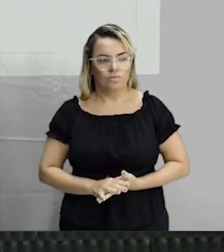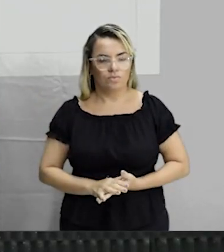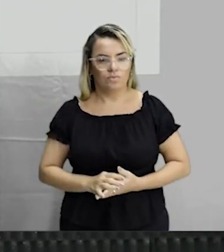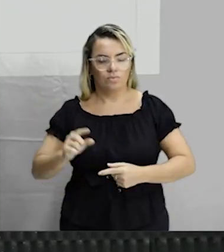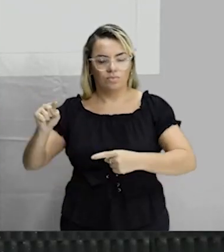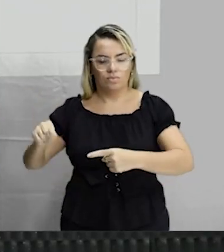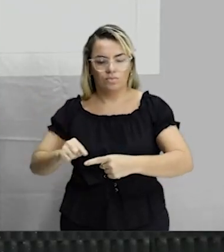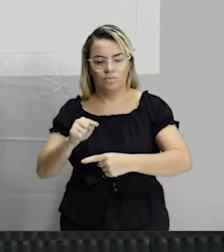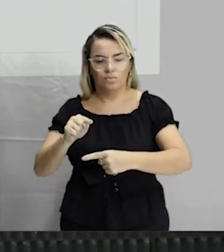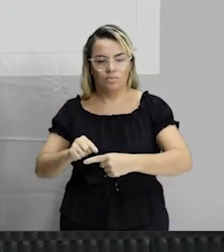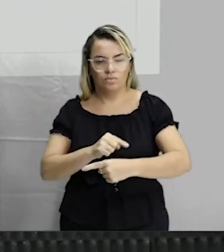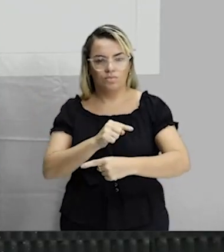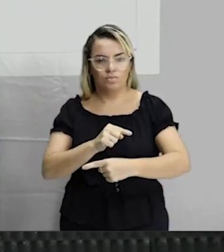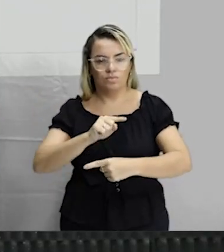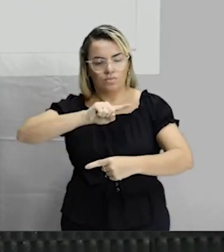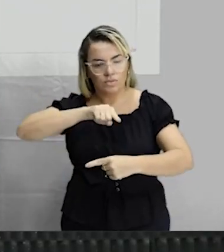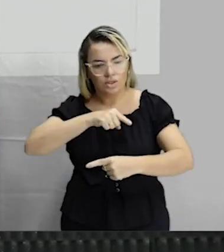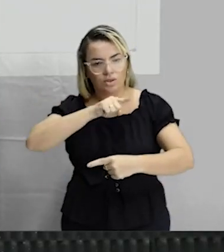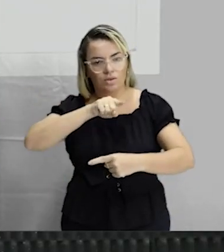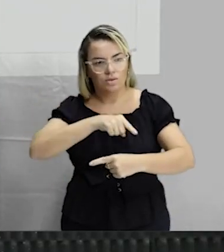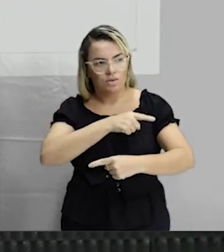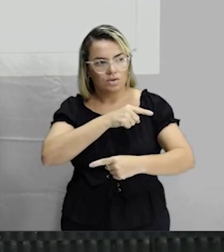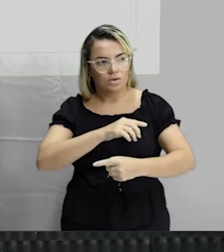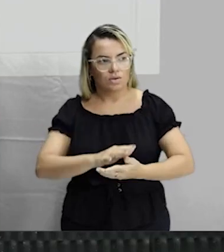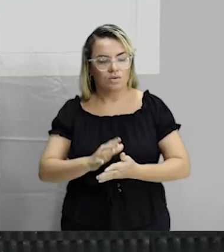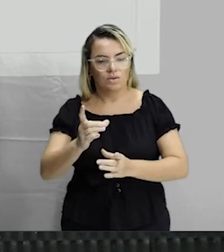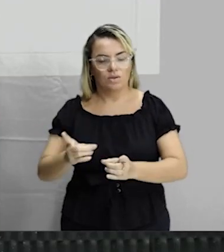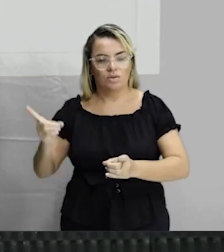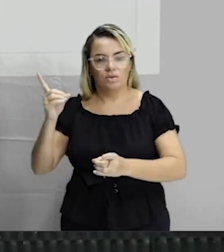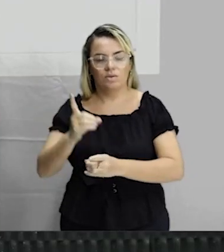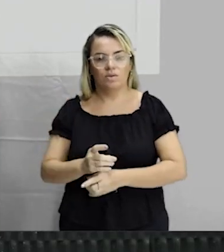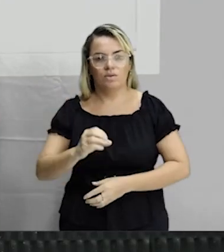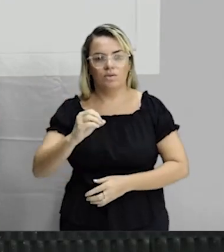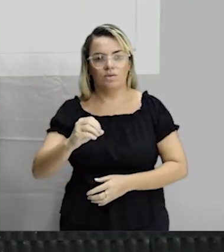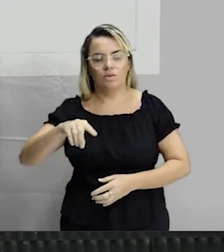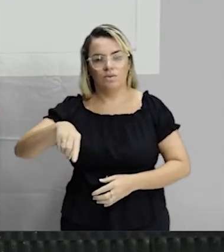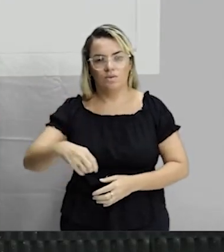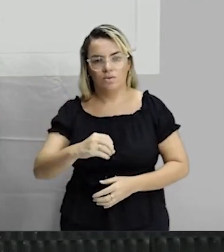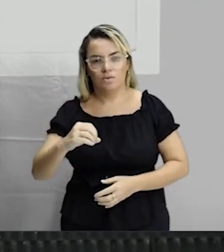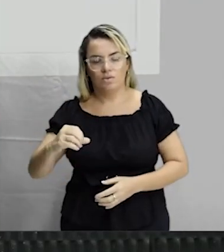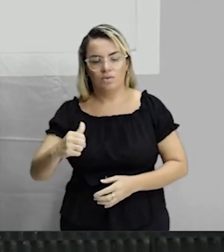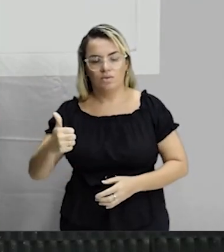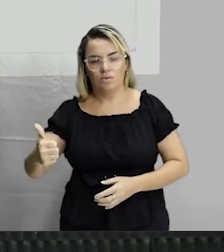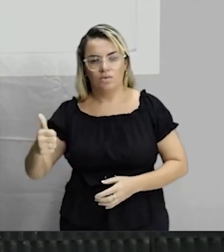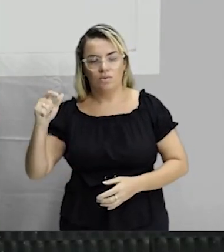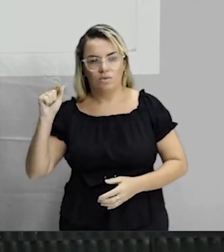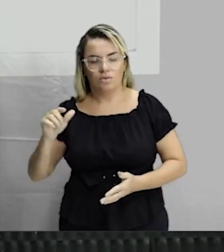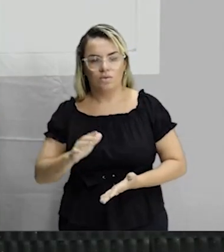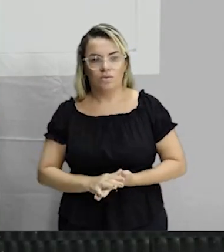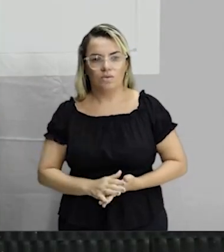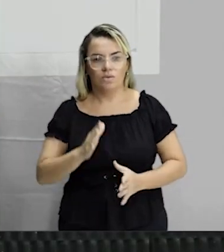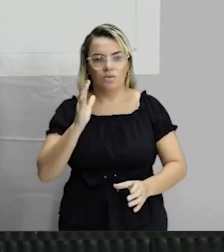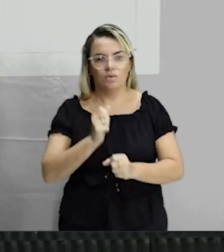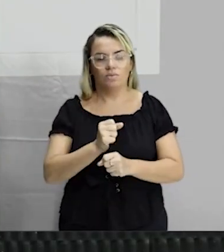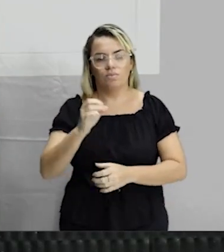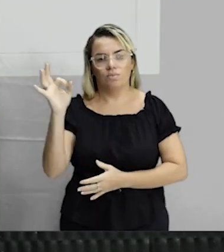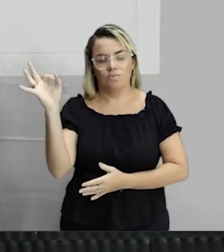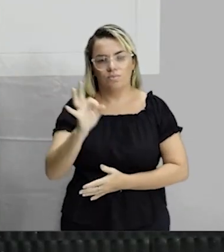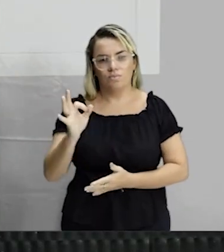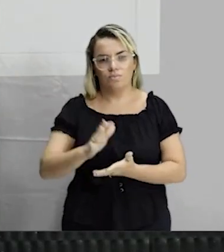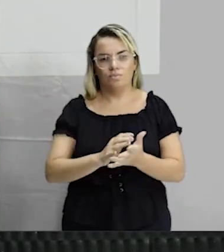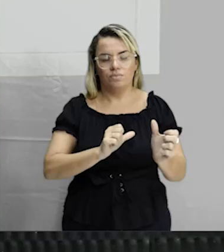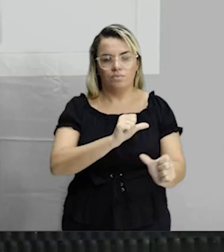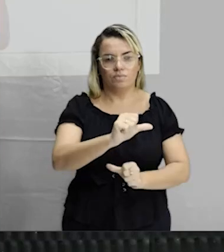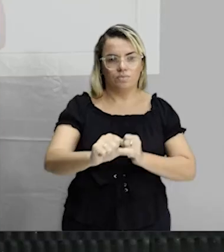casas para a esquerda, você vai encontrar 0,01. Tá? Então, para efeito de cálculo em porcentagem, você transforma